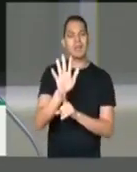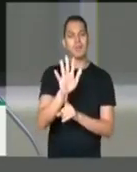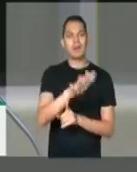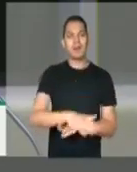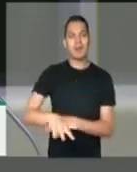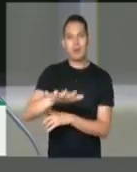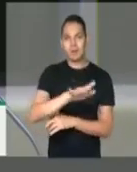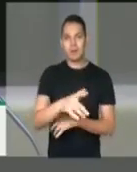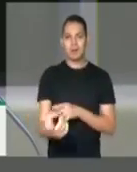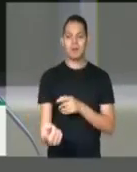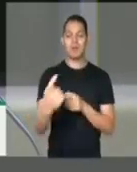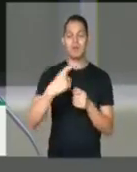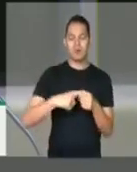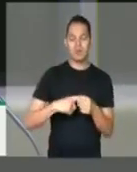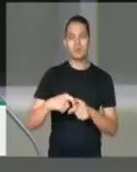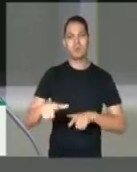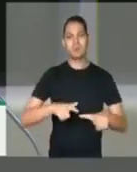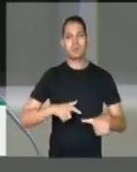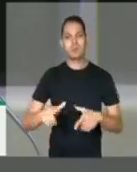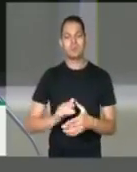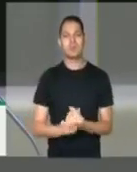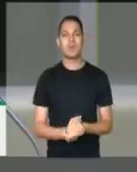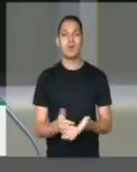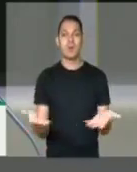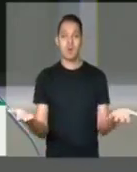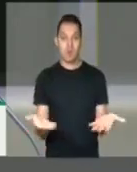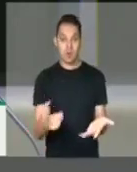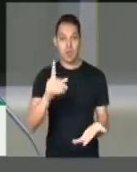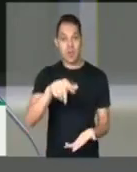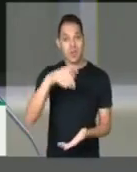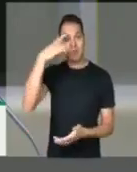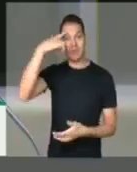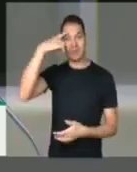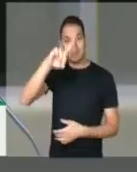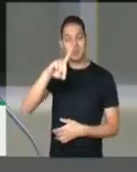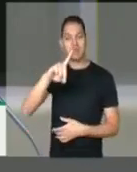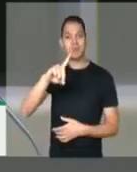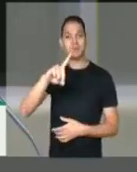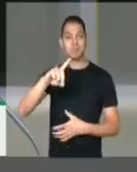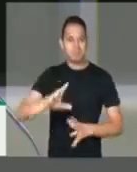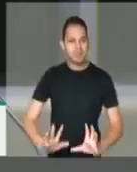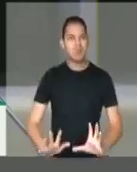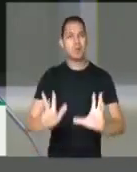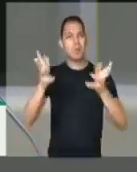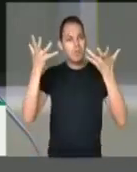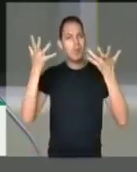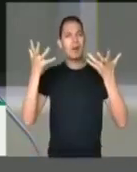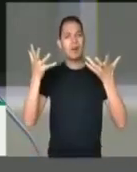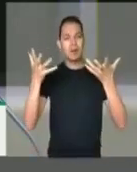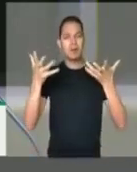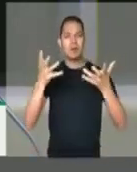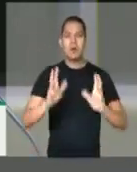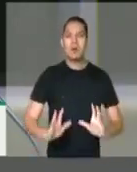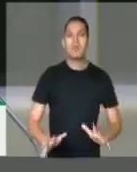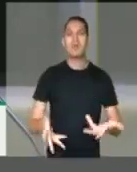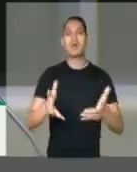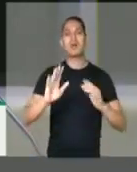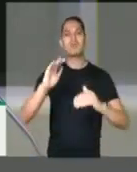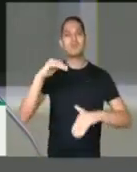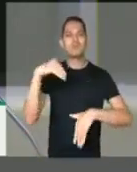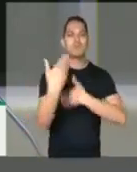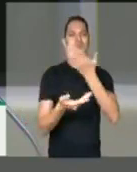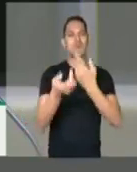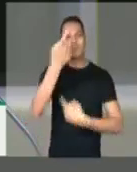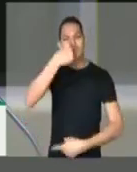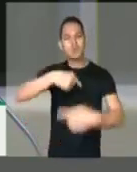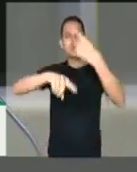e receber a contrapartida pelo trabalho. Hoje então é um dia de muita comemoração, de comemorarmos o sucesso